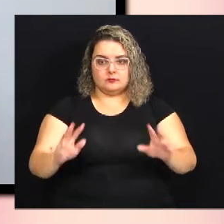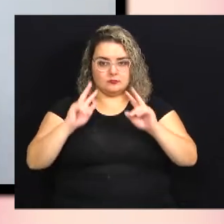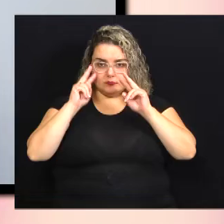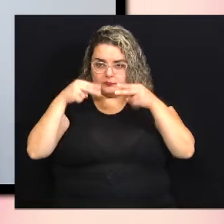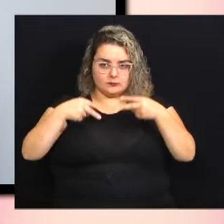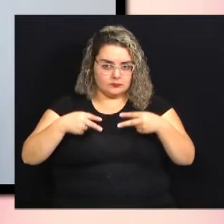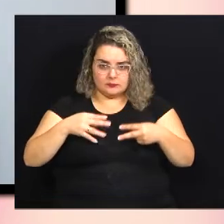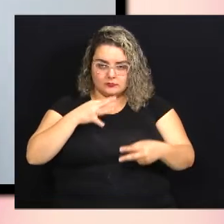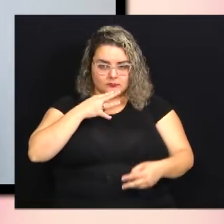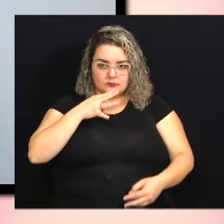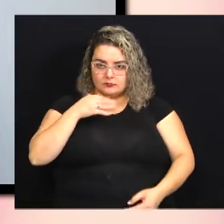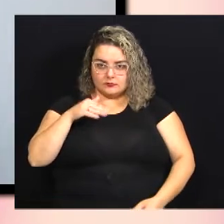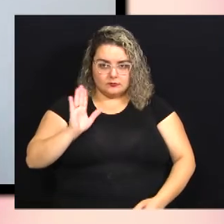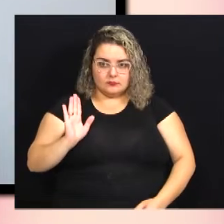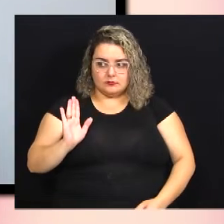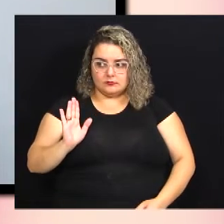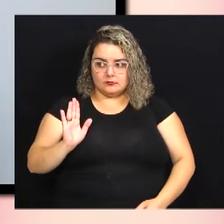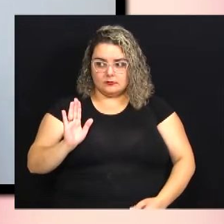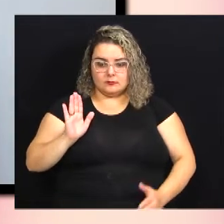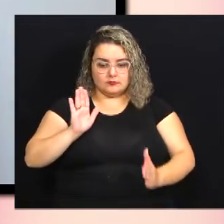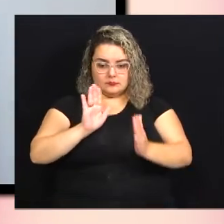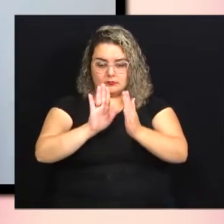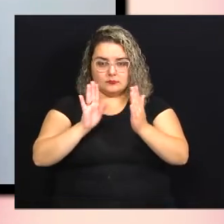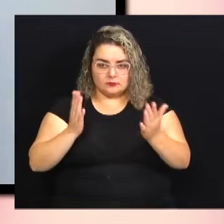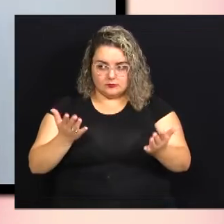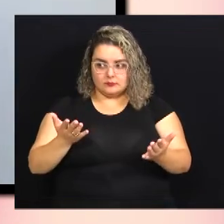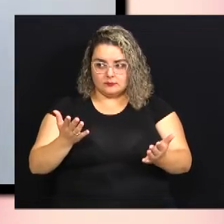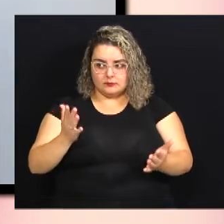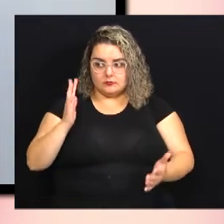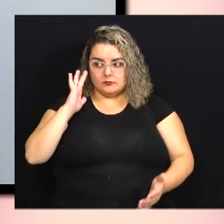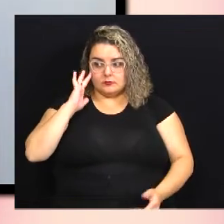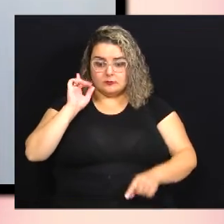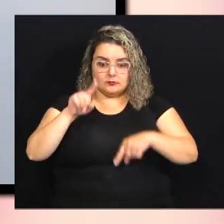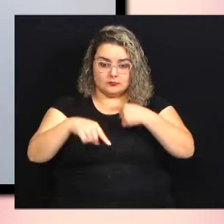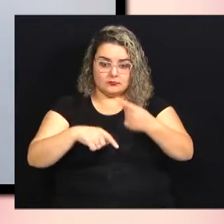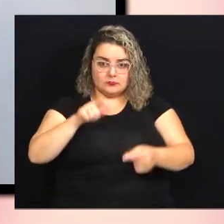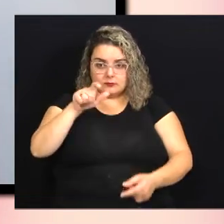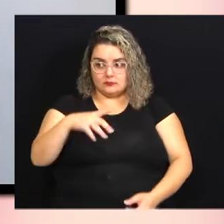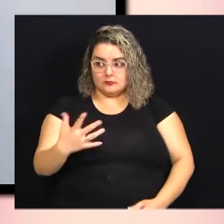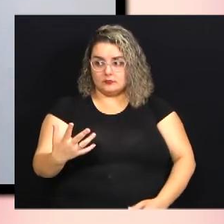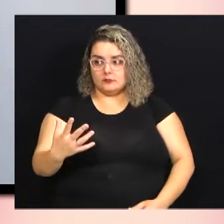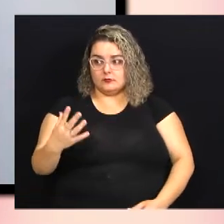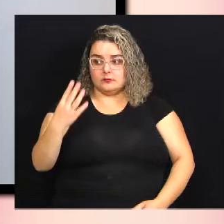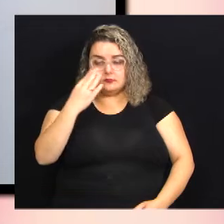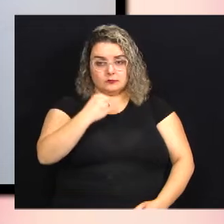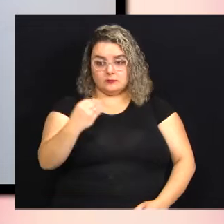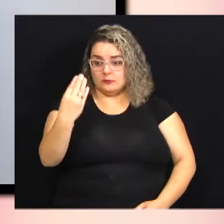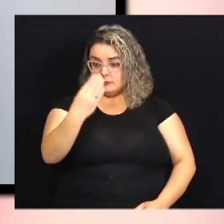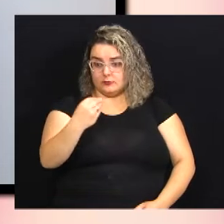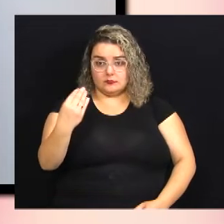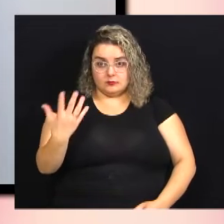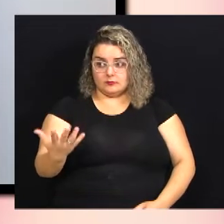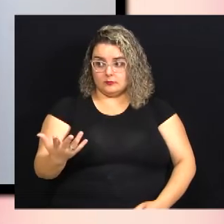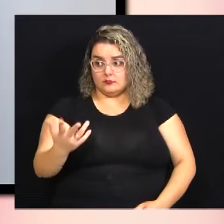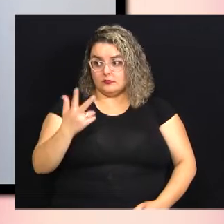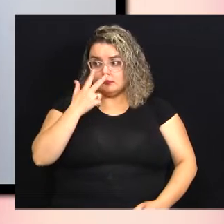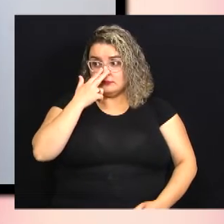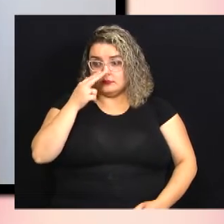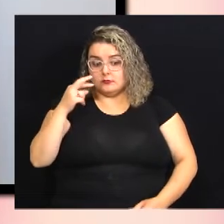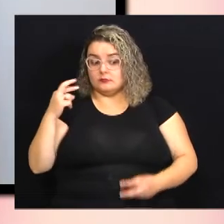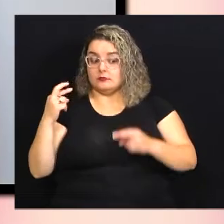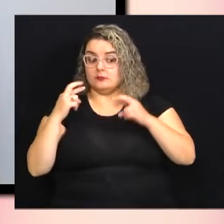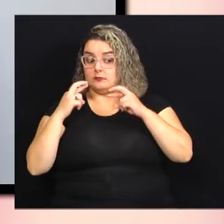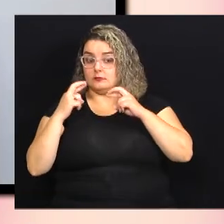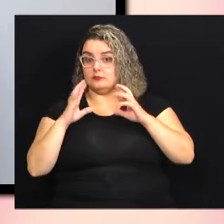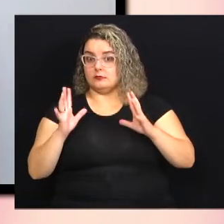reconhece mais no espelho. Ela acha que é outra pessoa, que tem alguém falando com ela, que pode ser um espião,